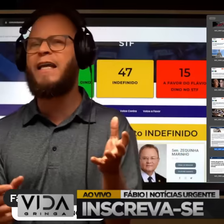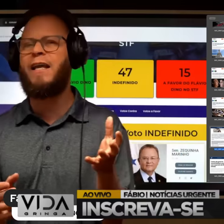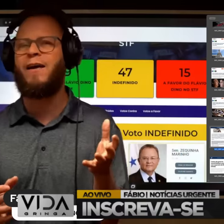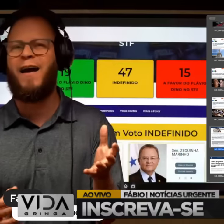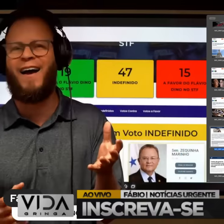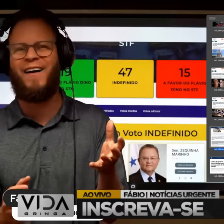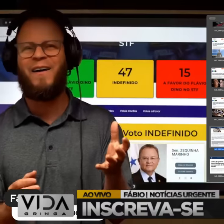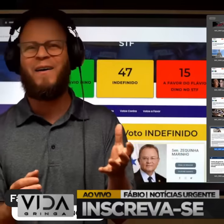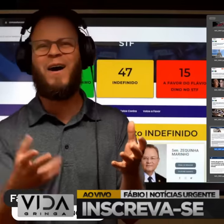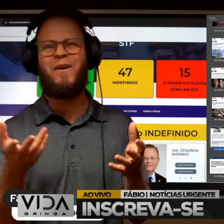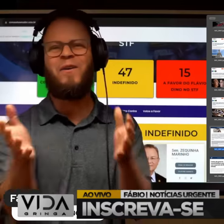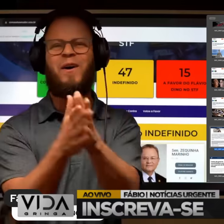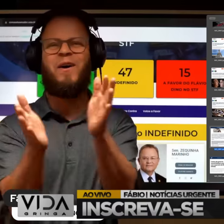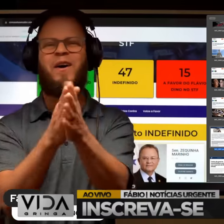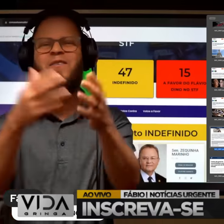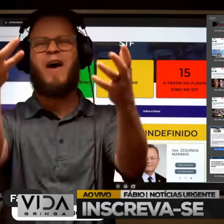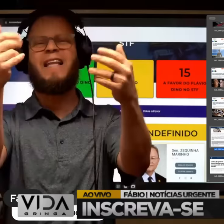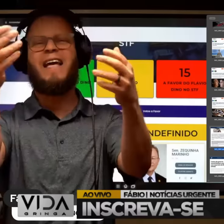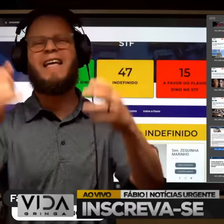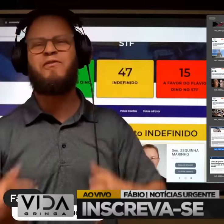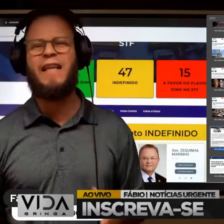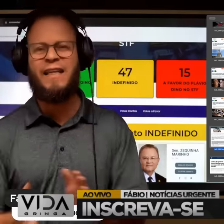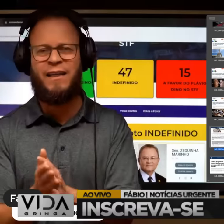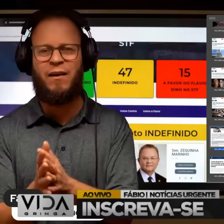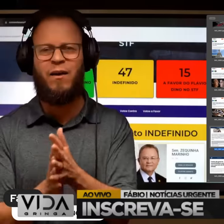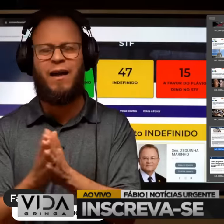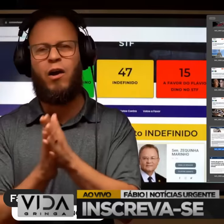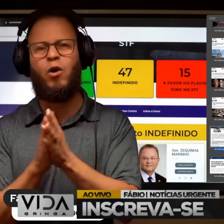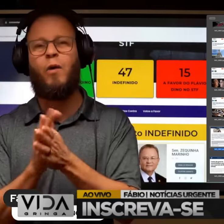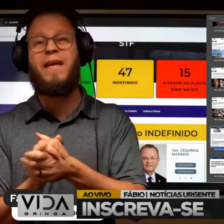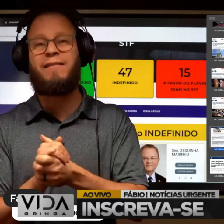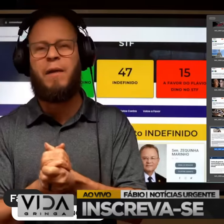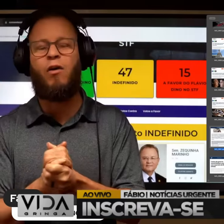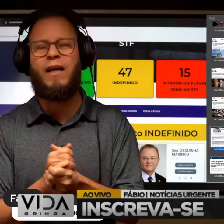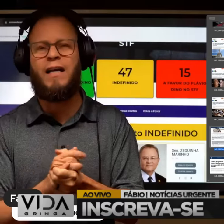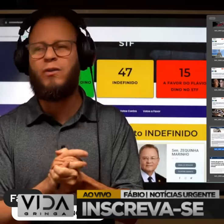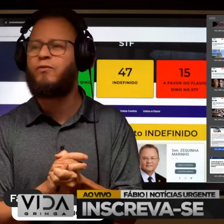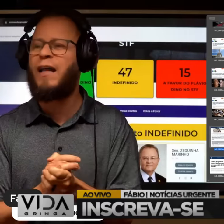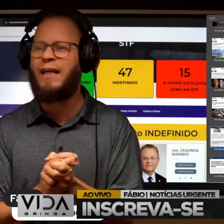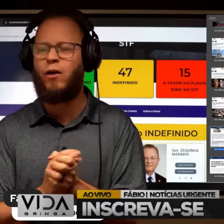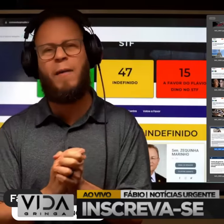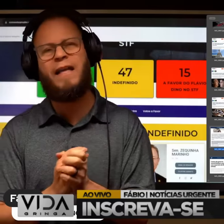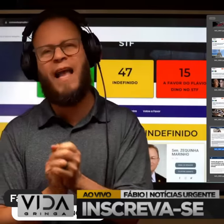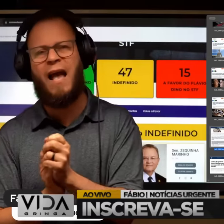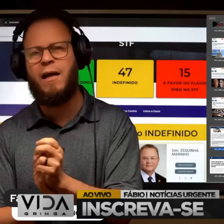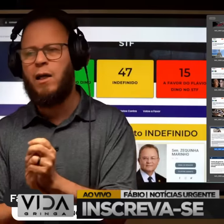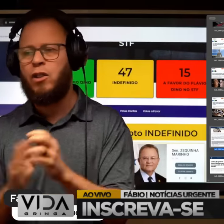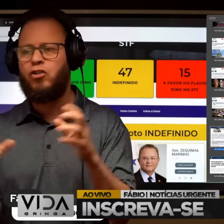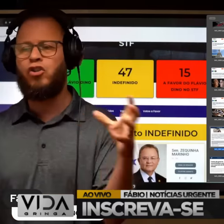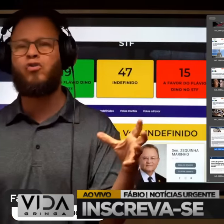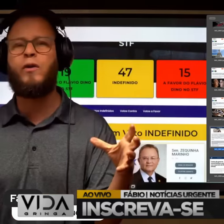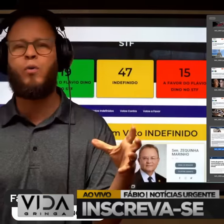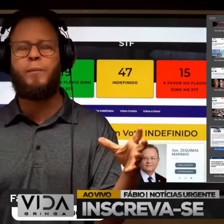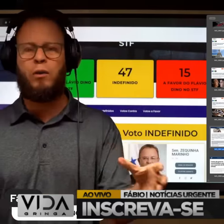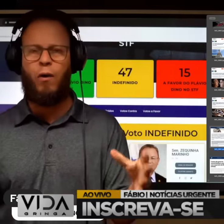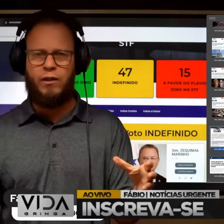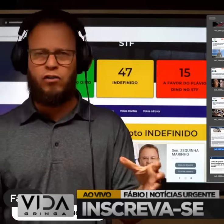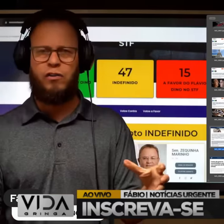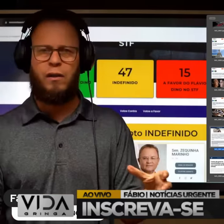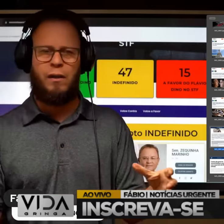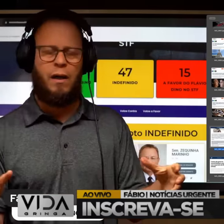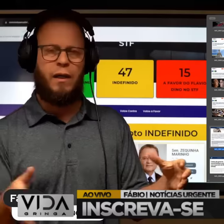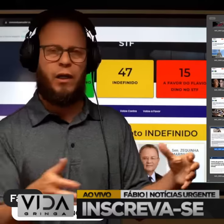peraí! Oh, fala aí que a economia está melhorando. Fala aí, como é que é? 18